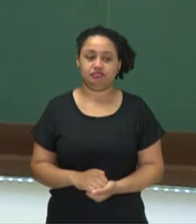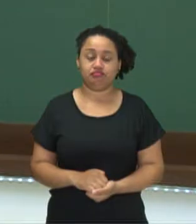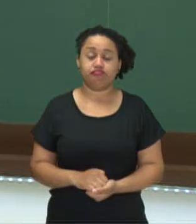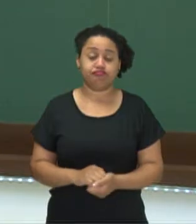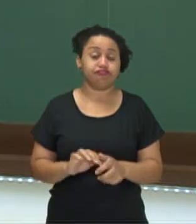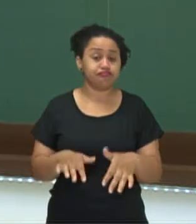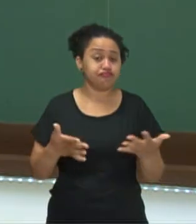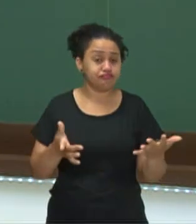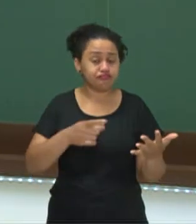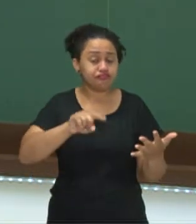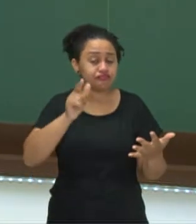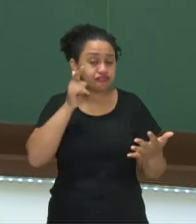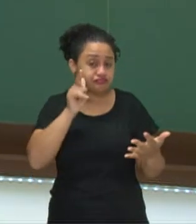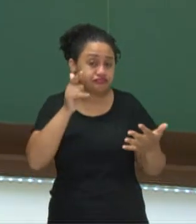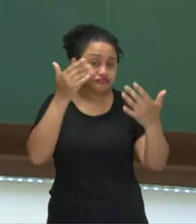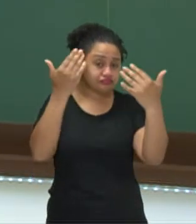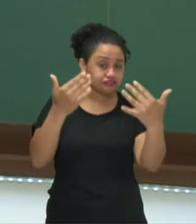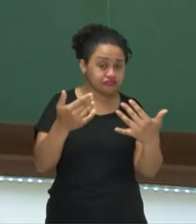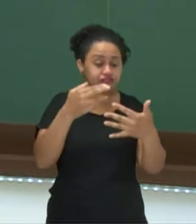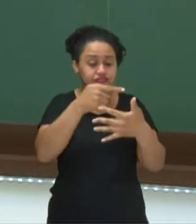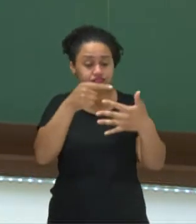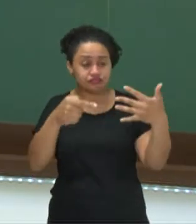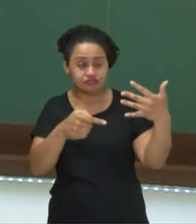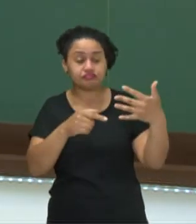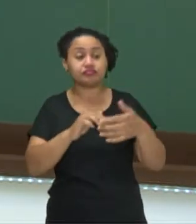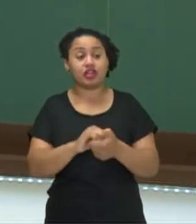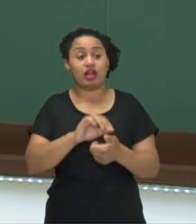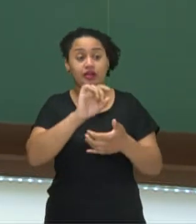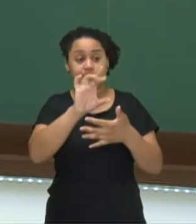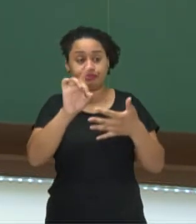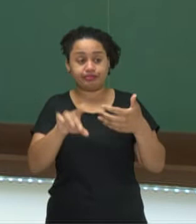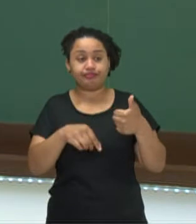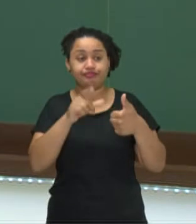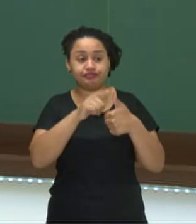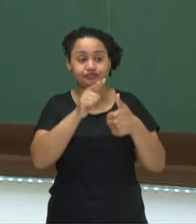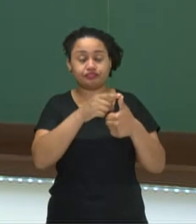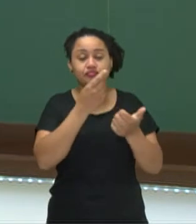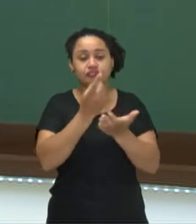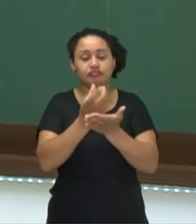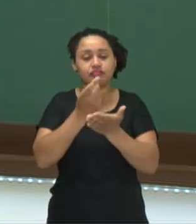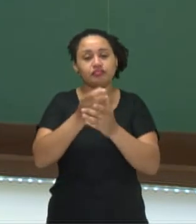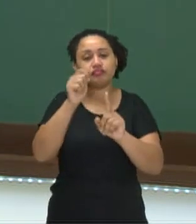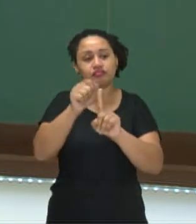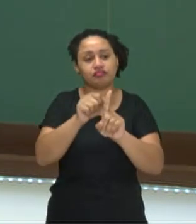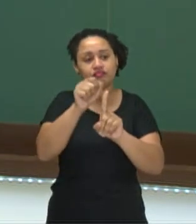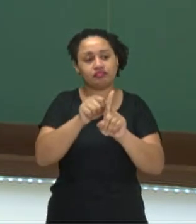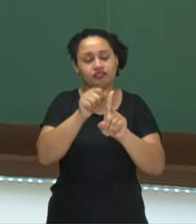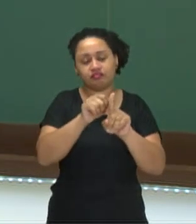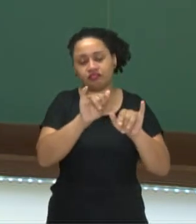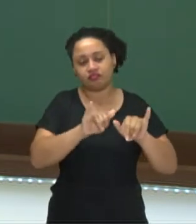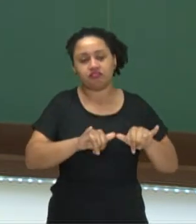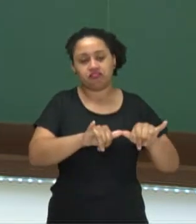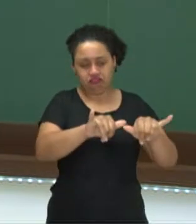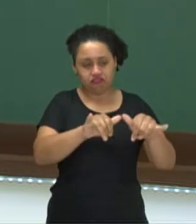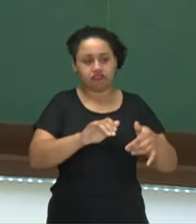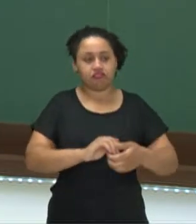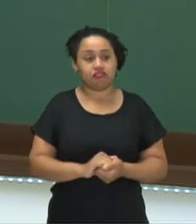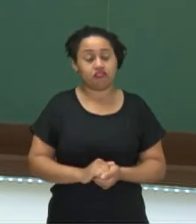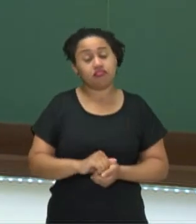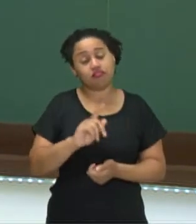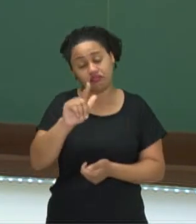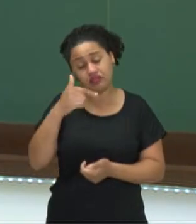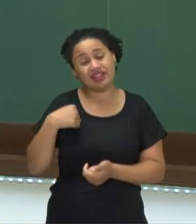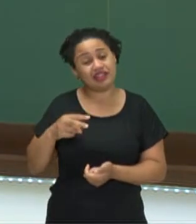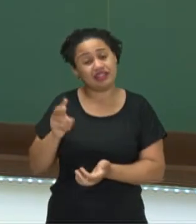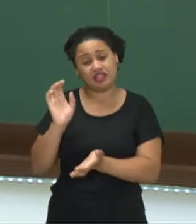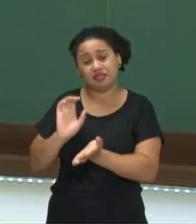Então, pessoal, conseguiram analisar? Então, vamos lá, cada um deles. As compras do mês que você tem no mercado. Esse vai